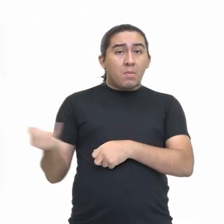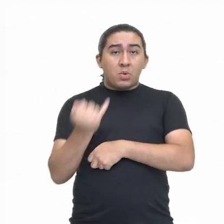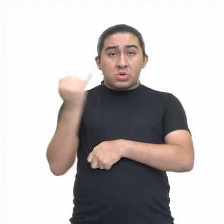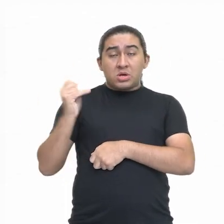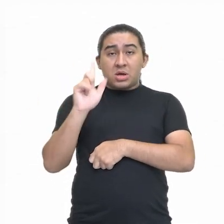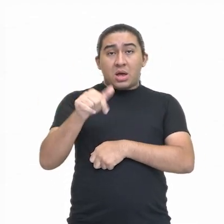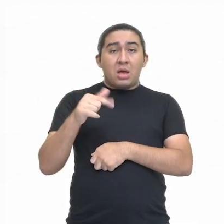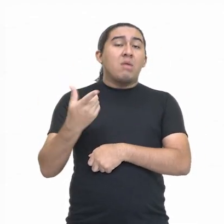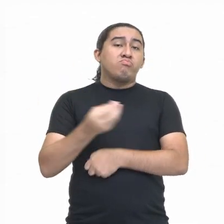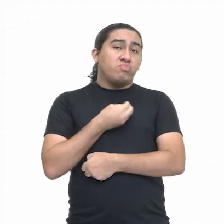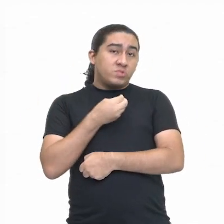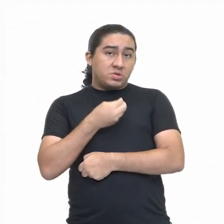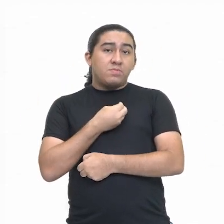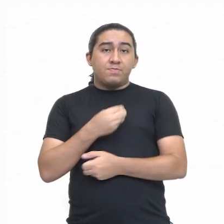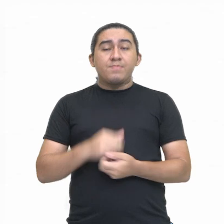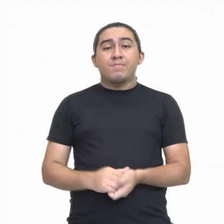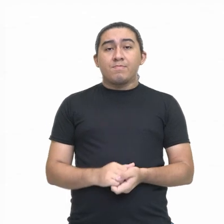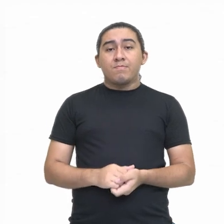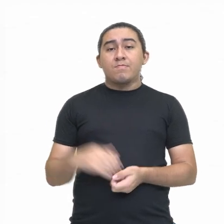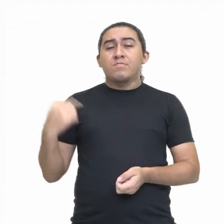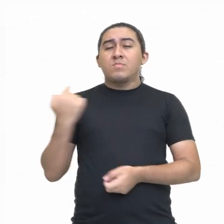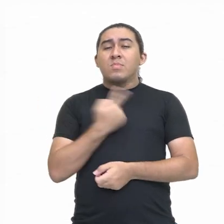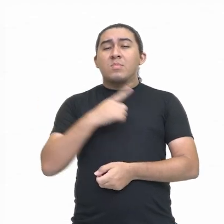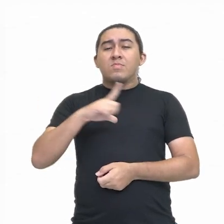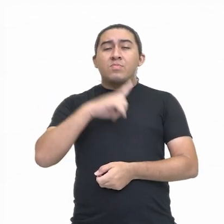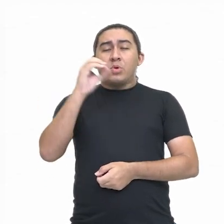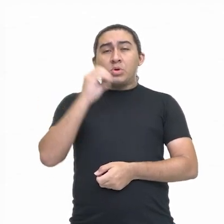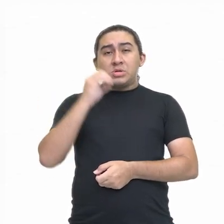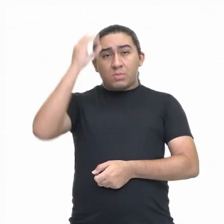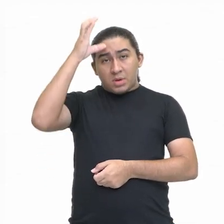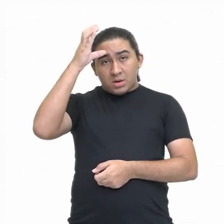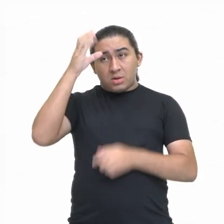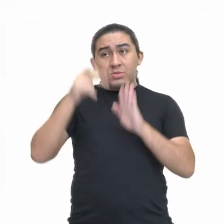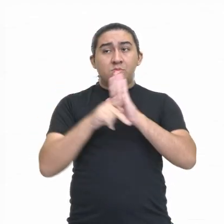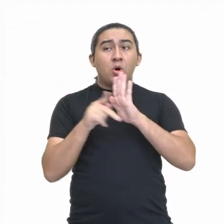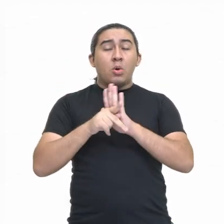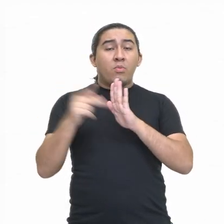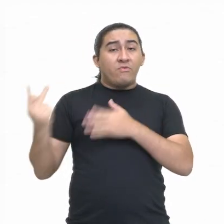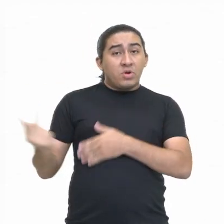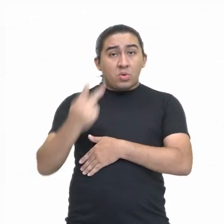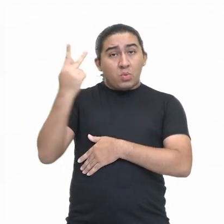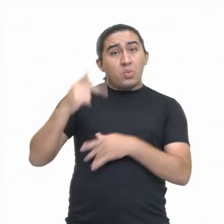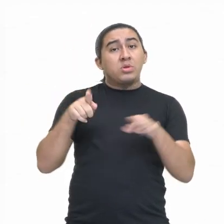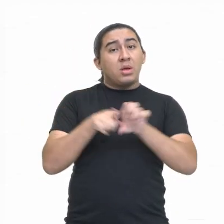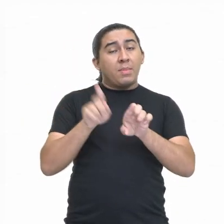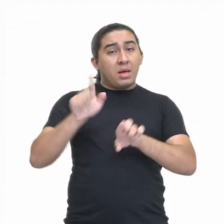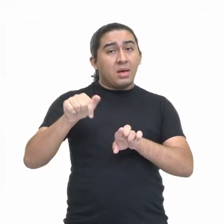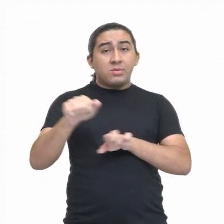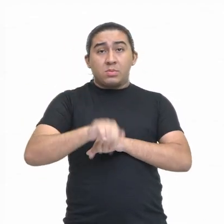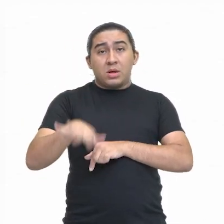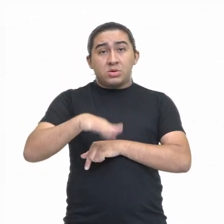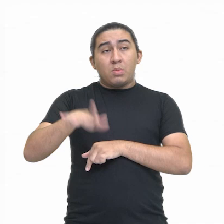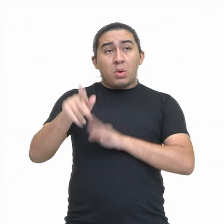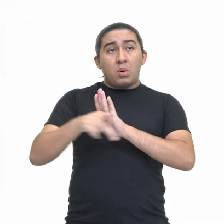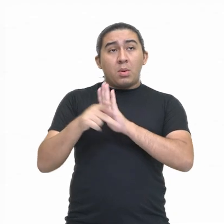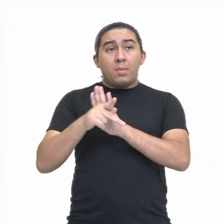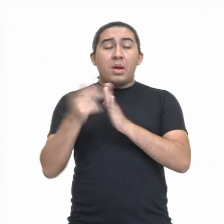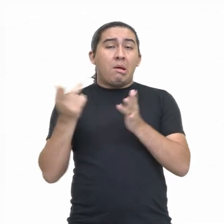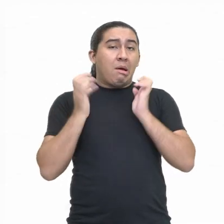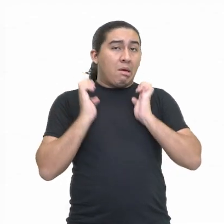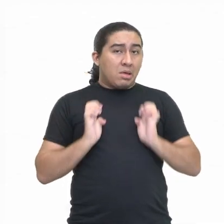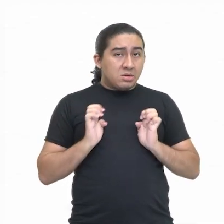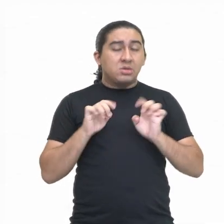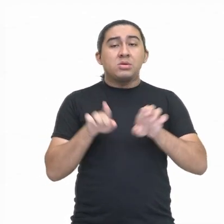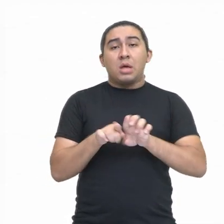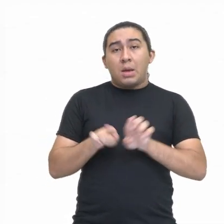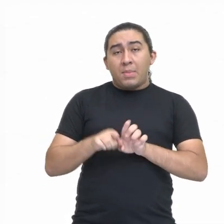fundamentais da existência. Então nós temos aí o conhecimento, os valores, que está no campo da ética, a